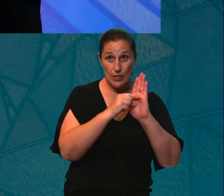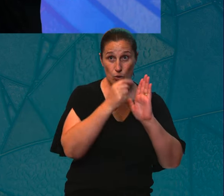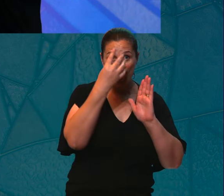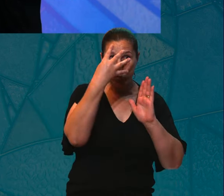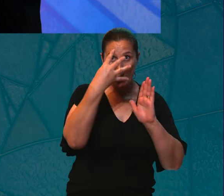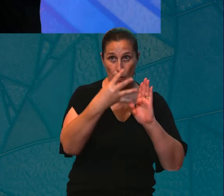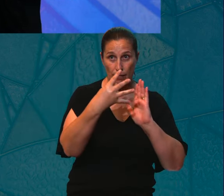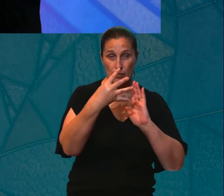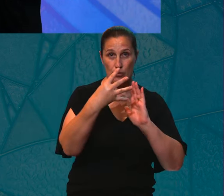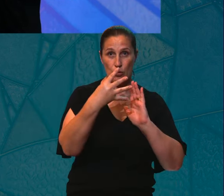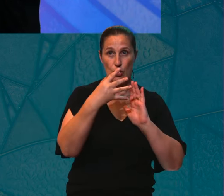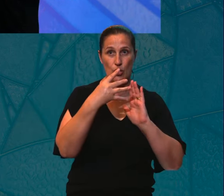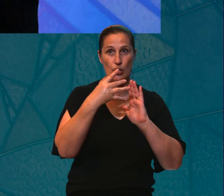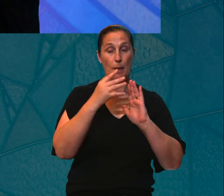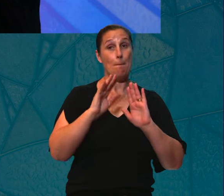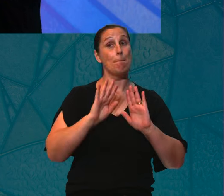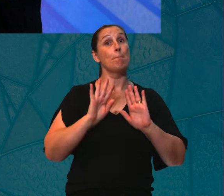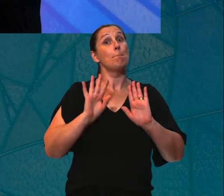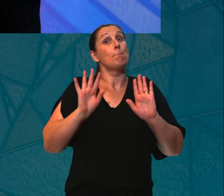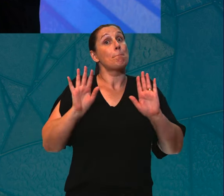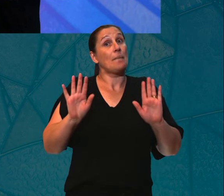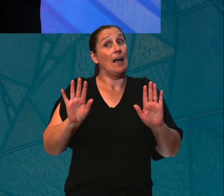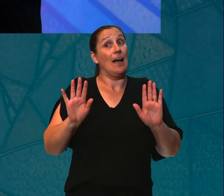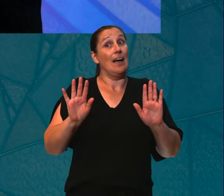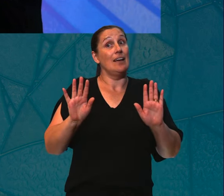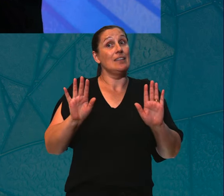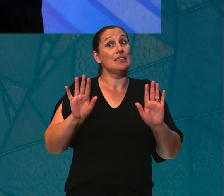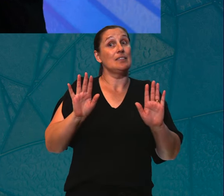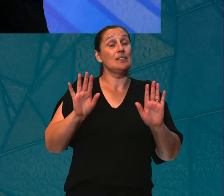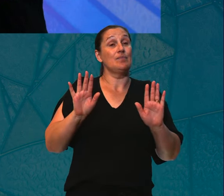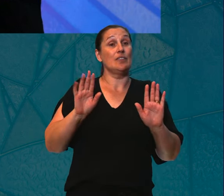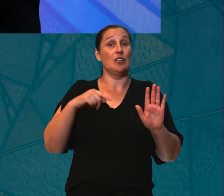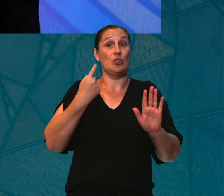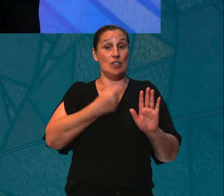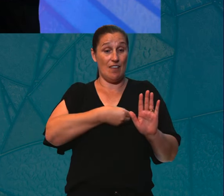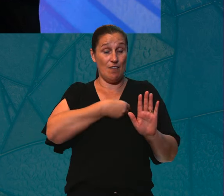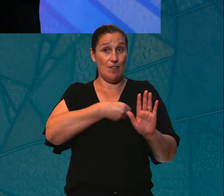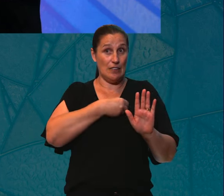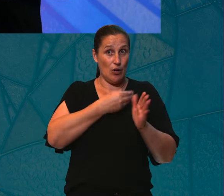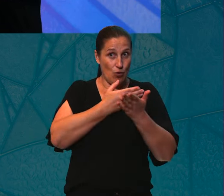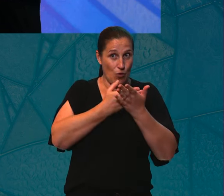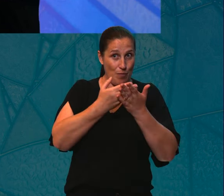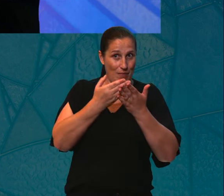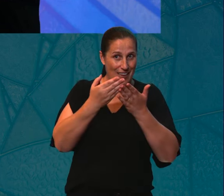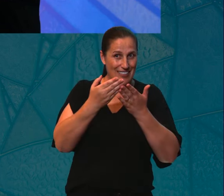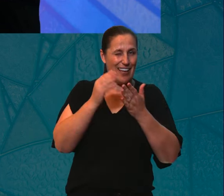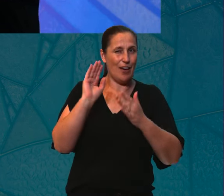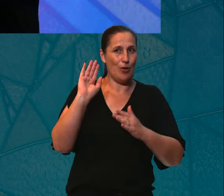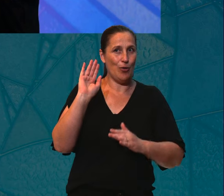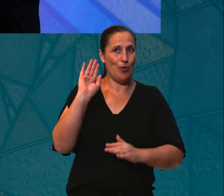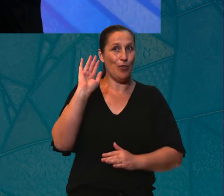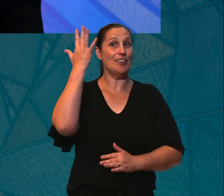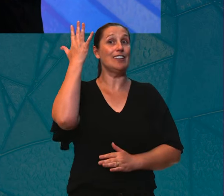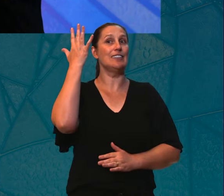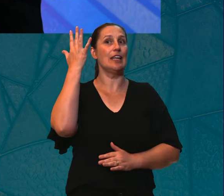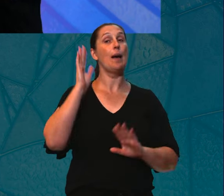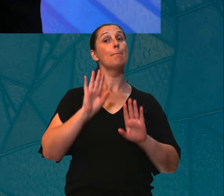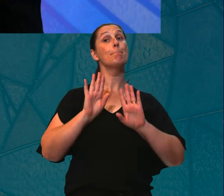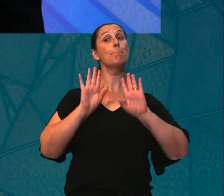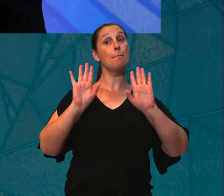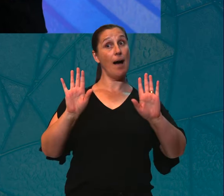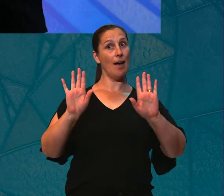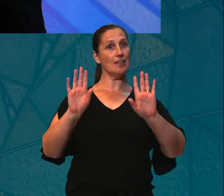quatro todavia uma grande mudança na história de nossa vida começa com o todavia com o porém com o mas